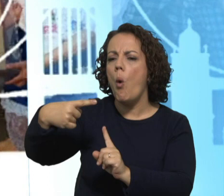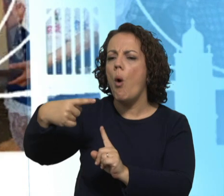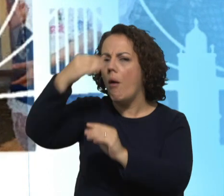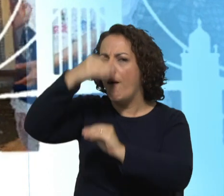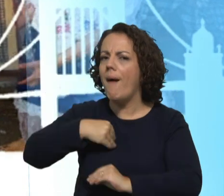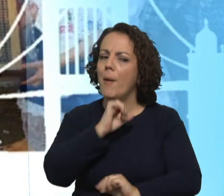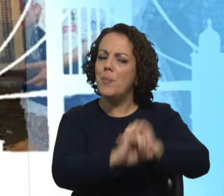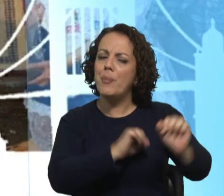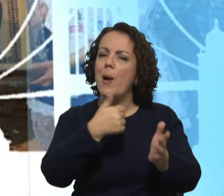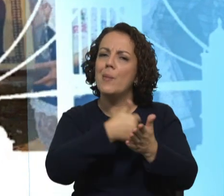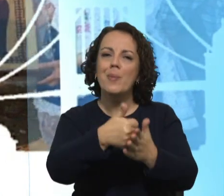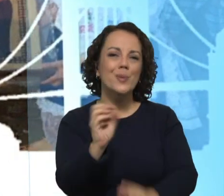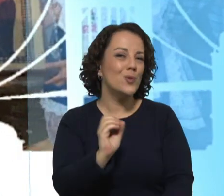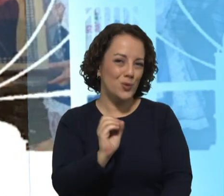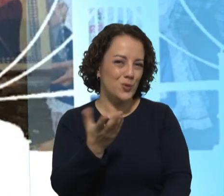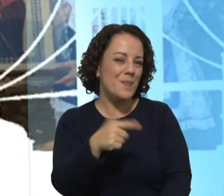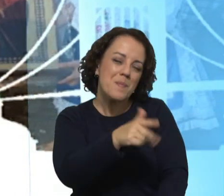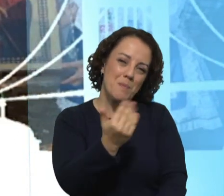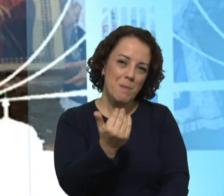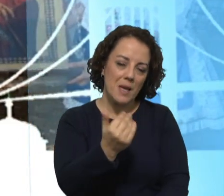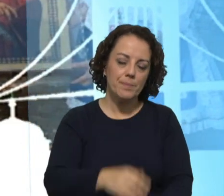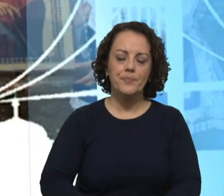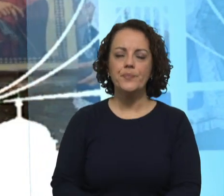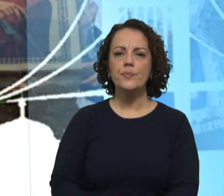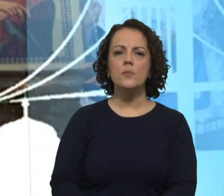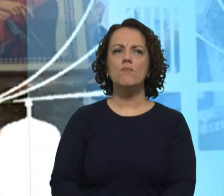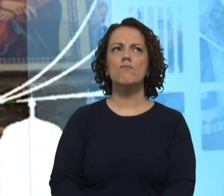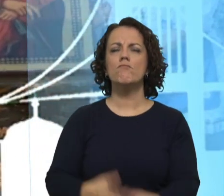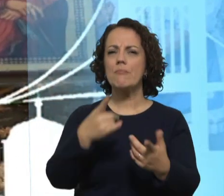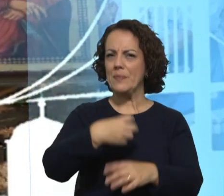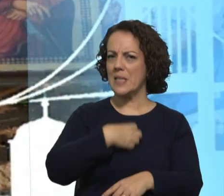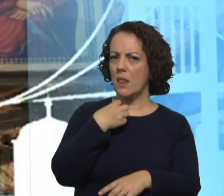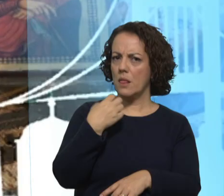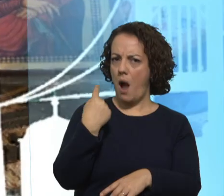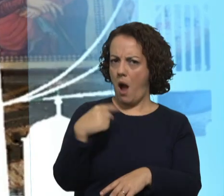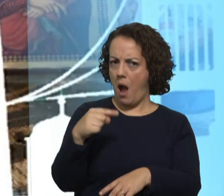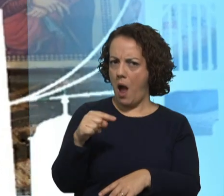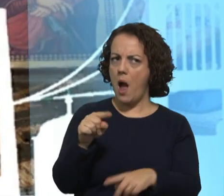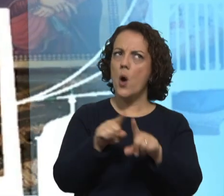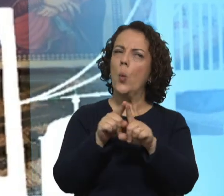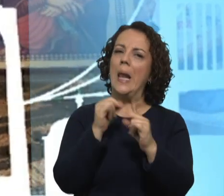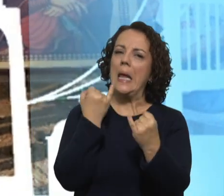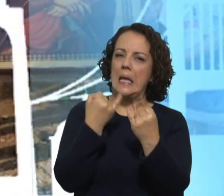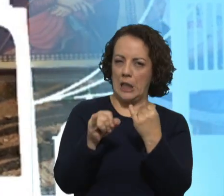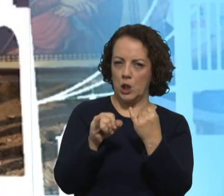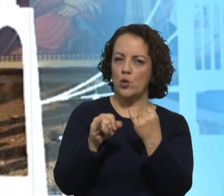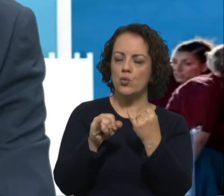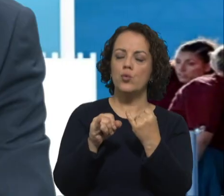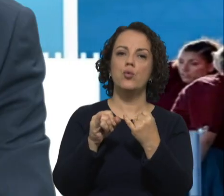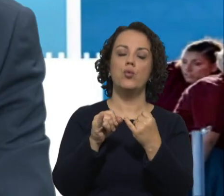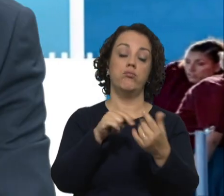o risco de, ao contextualizarmos completamente a